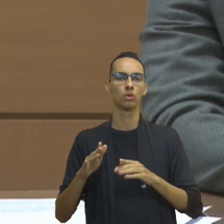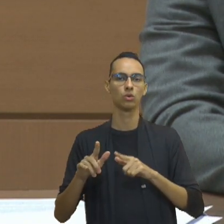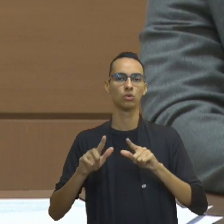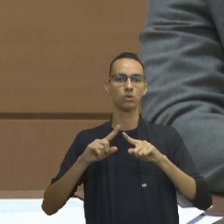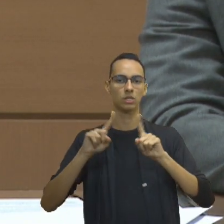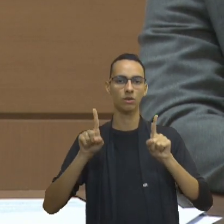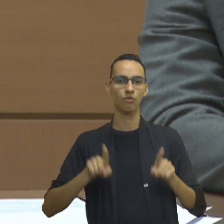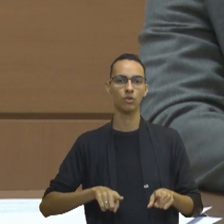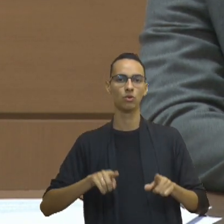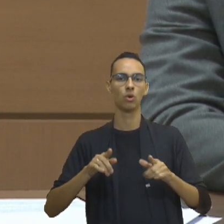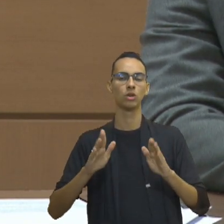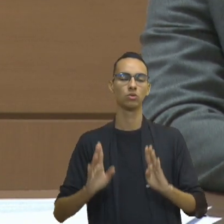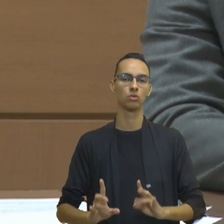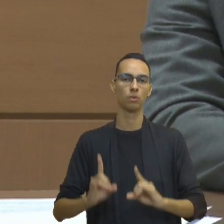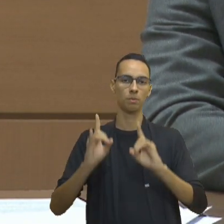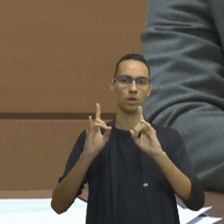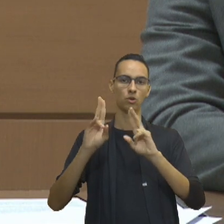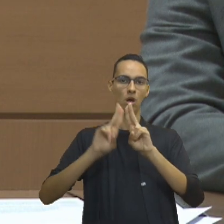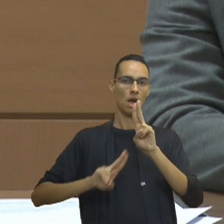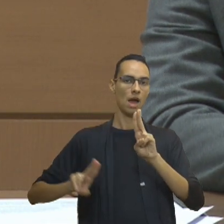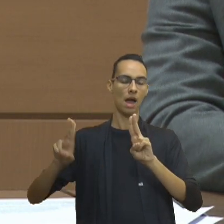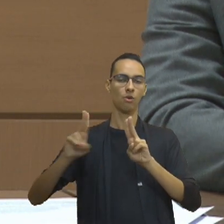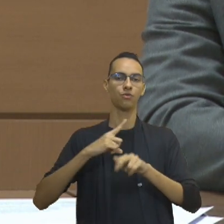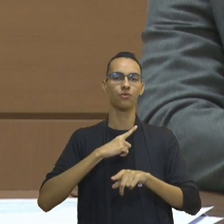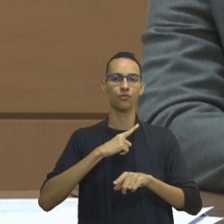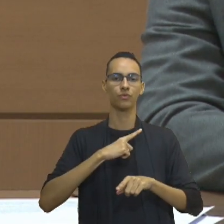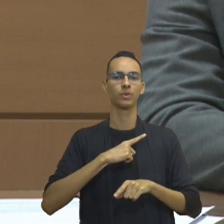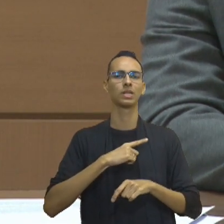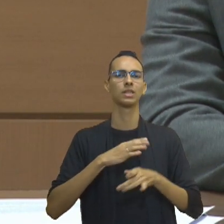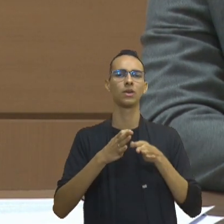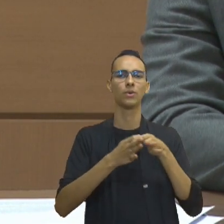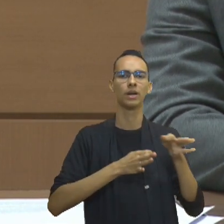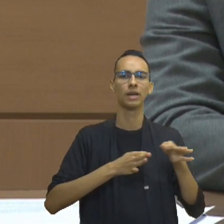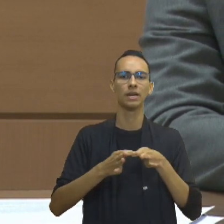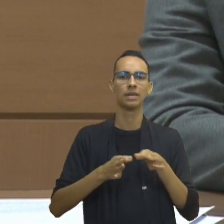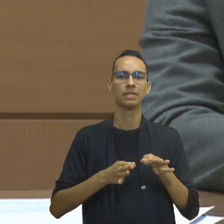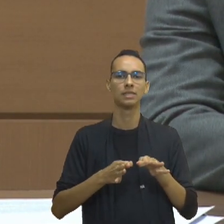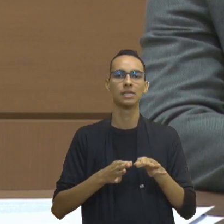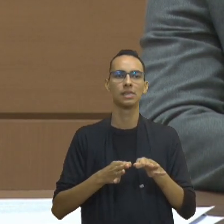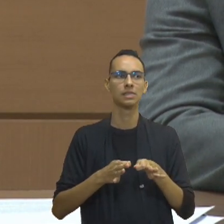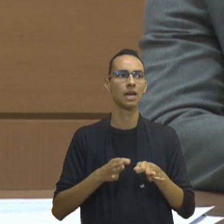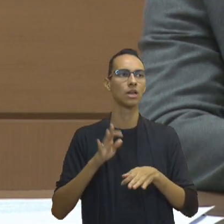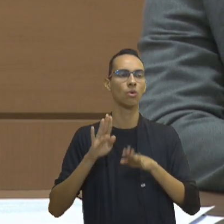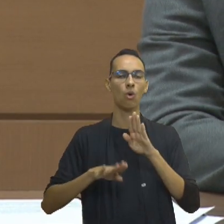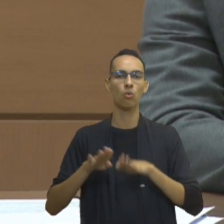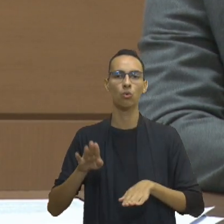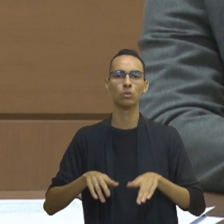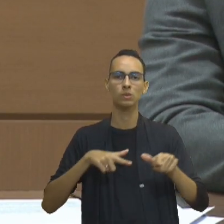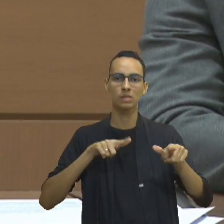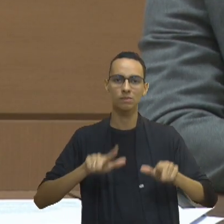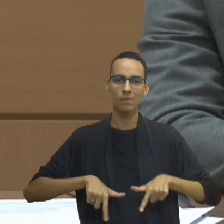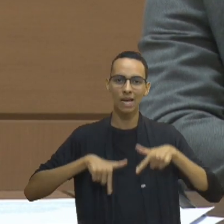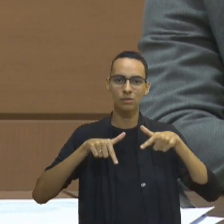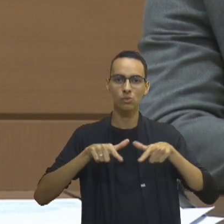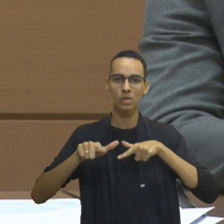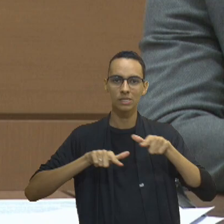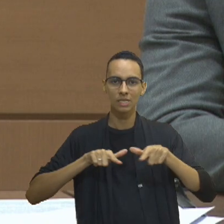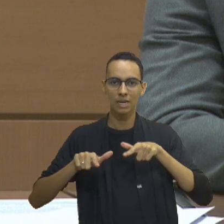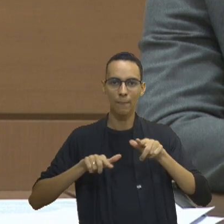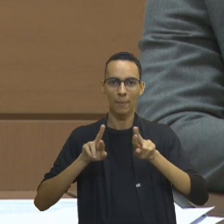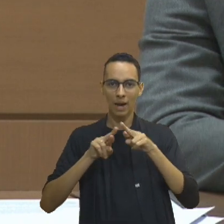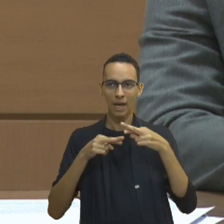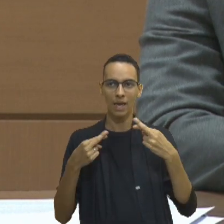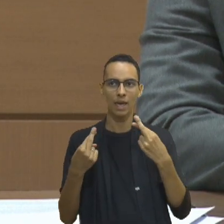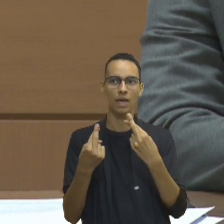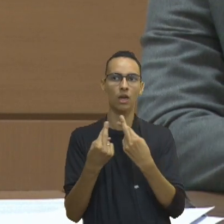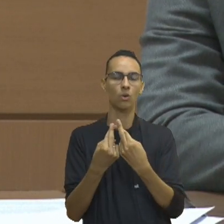A UFO tem intensificado sua articulação institucional com a Polícia Militar de Minas Gerais, por meio de reuniões